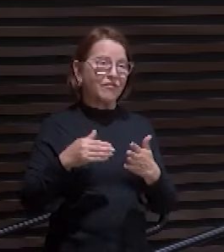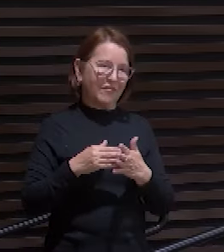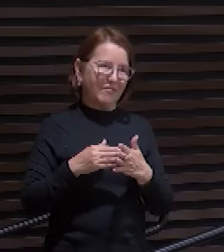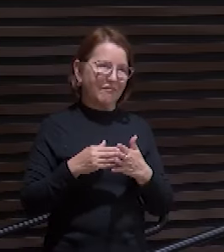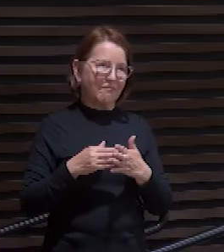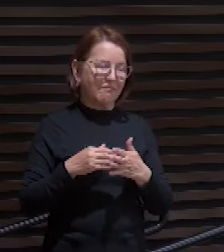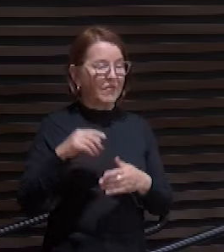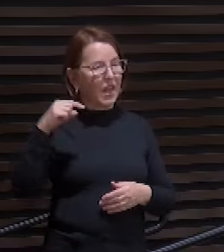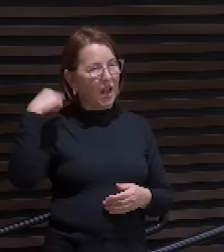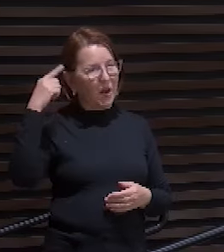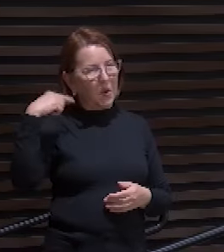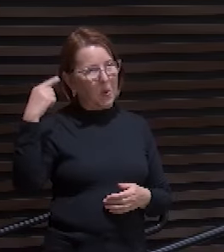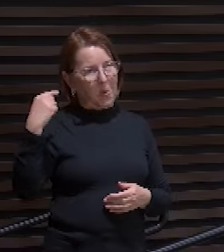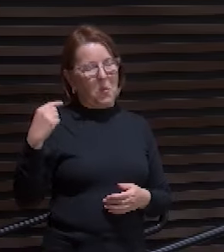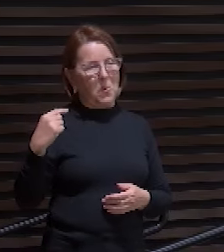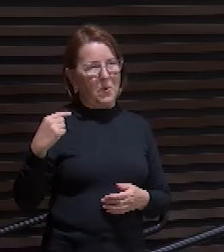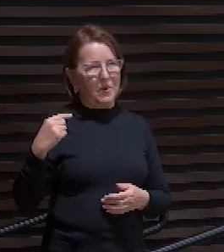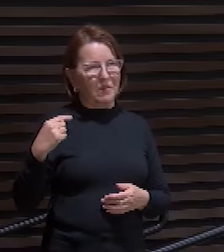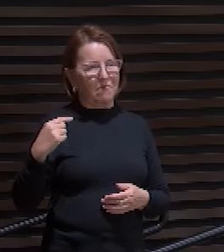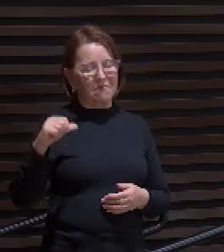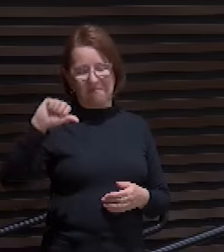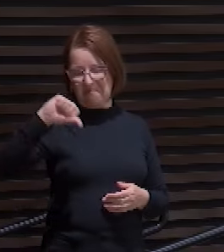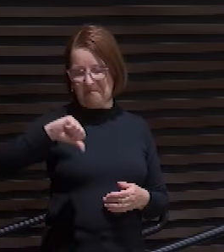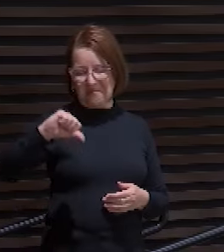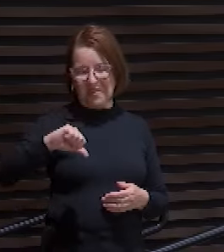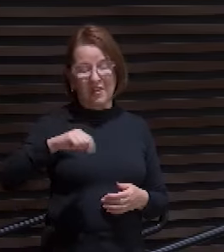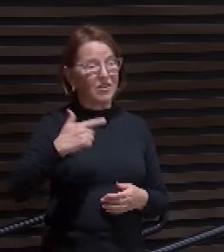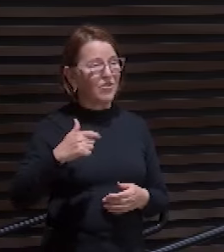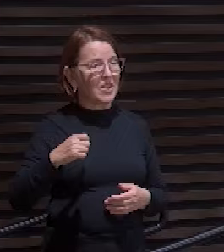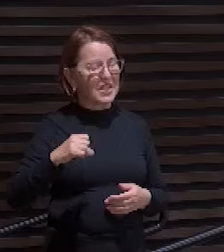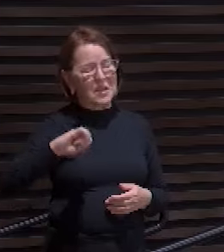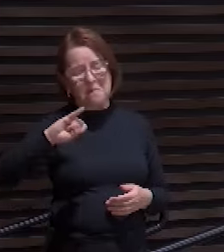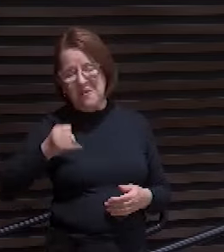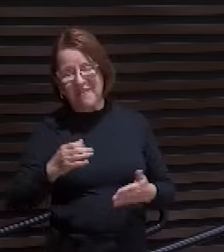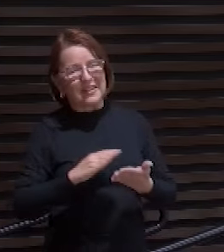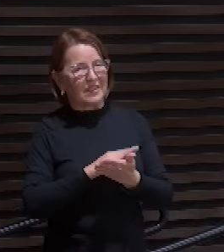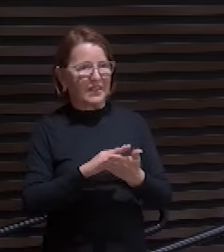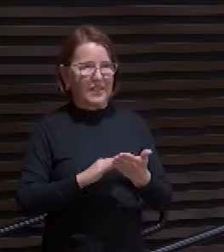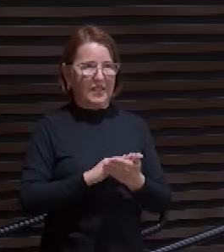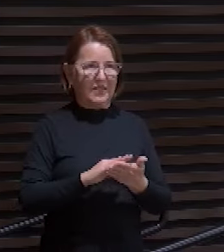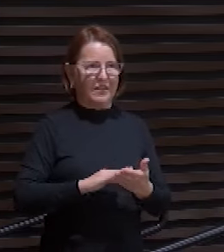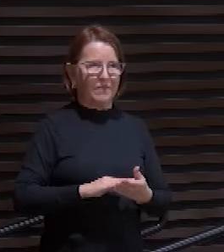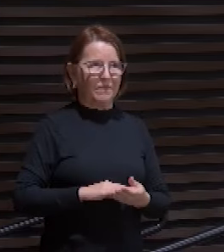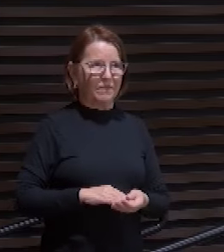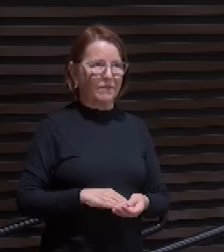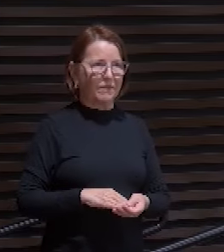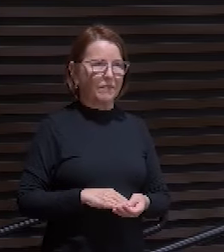é loucura, é algo inútil e sem proveito nenhum.